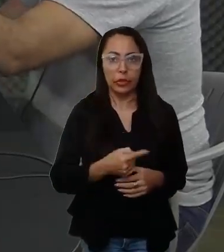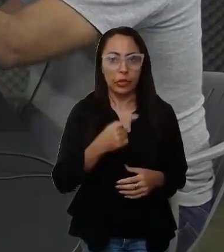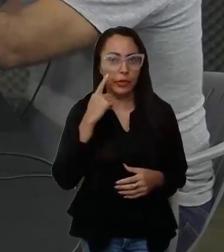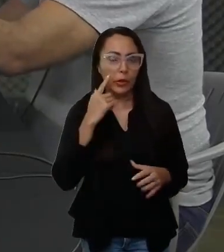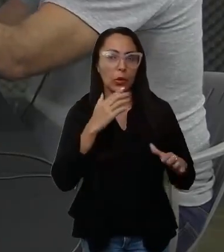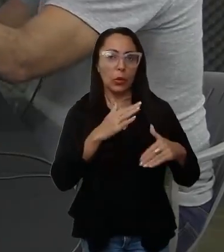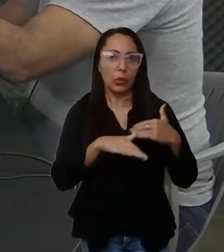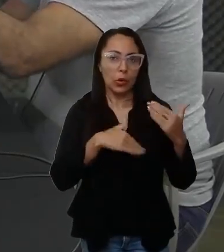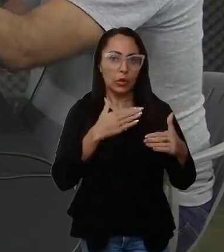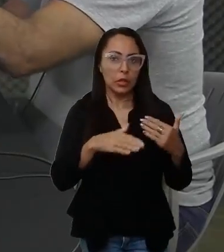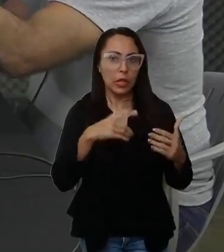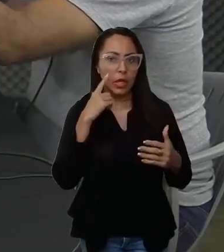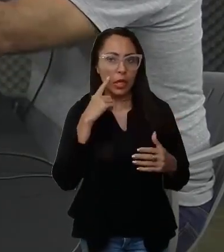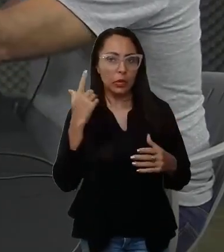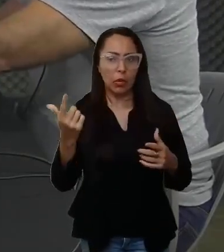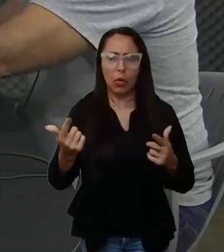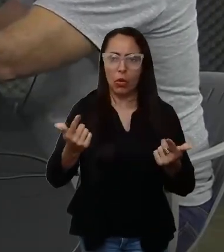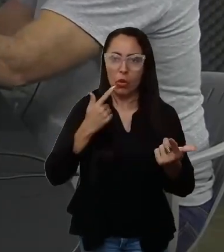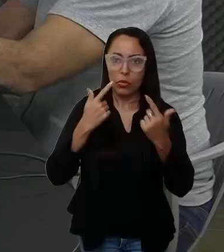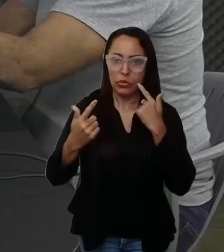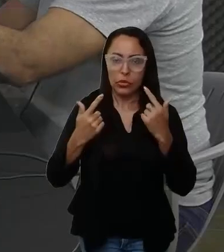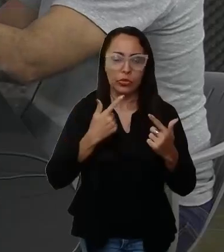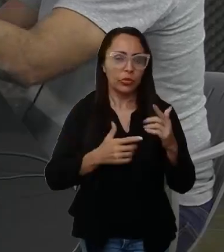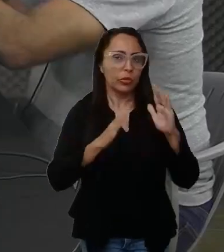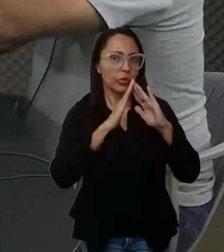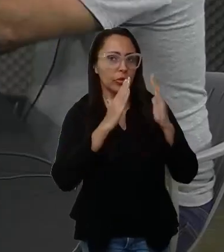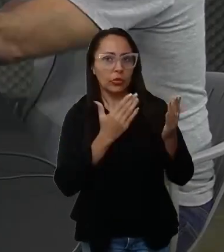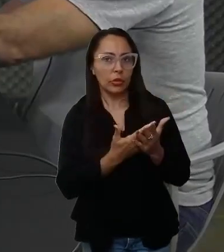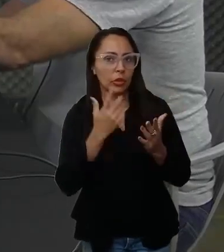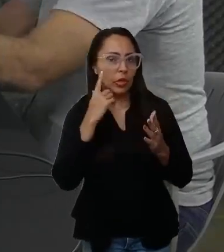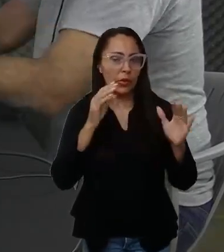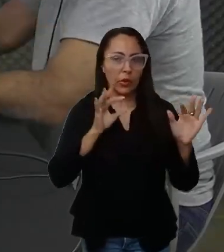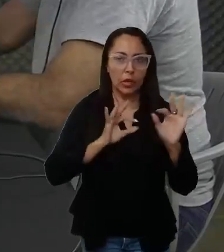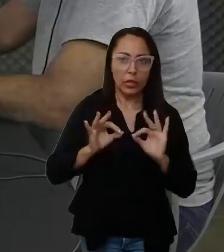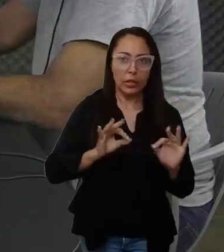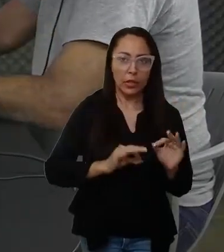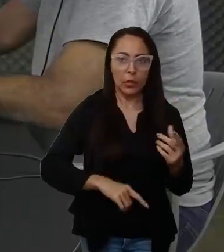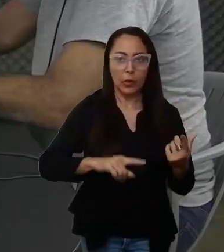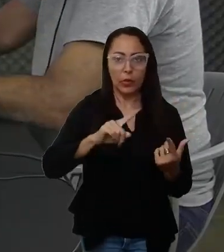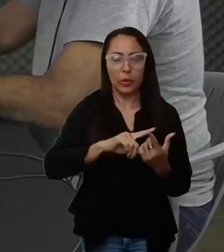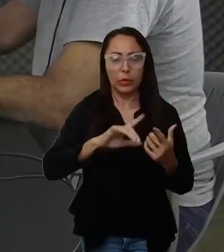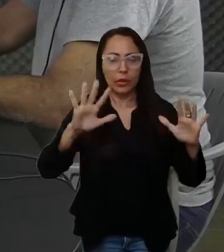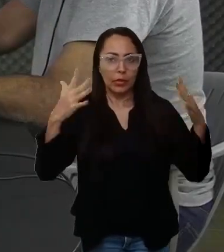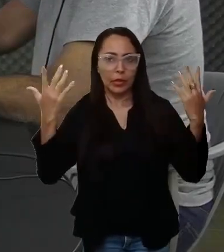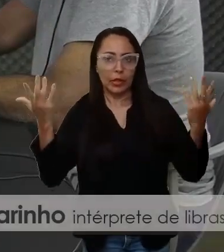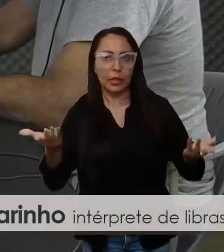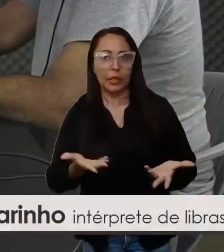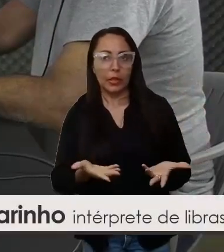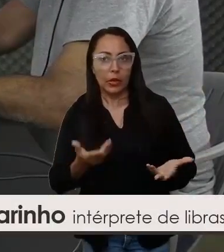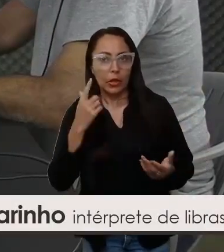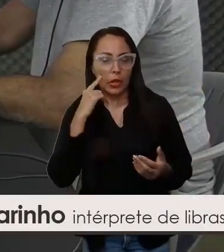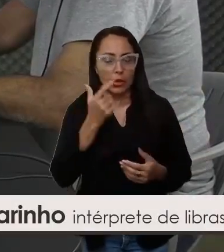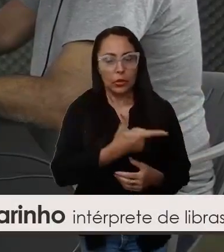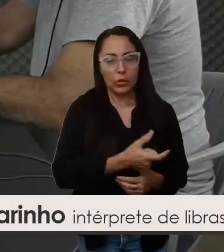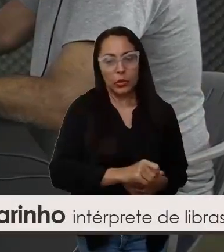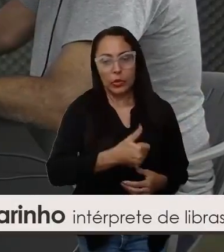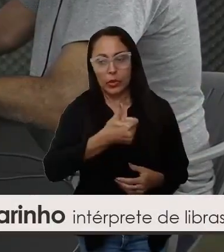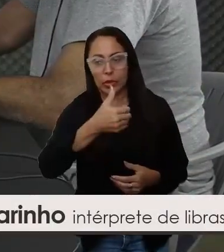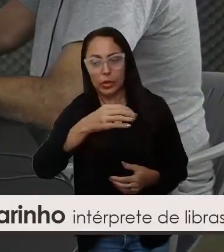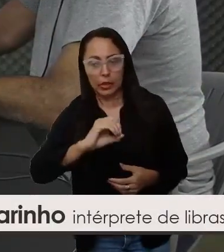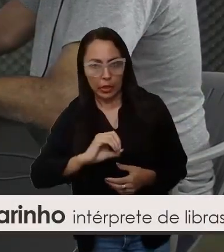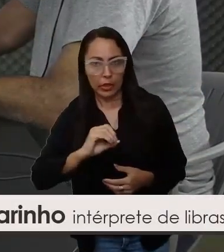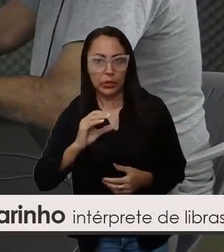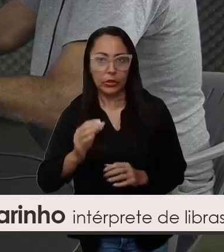processo logístico, as nossas escolas não estavam preparadas para aquele tipo de evento. Então, se bem que em 2010 teve uma